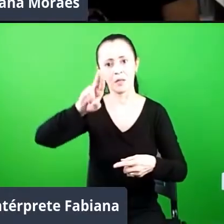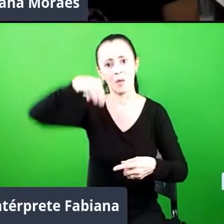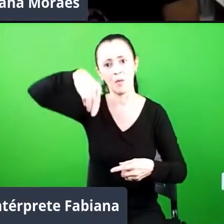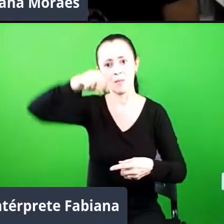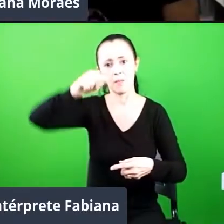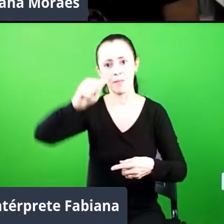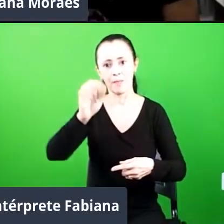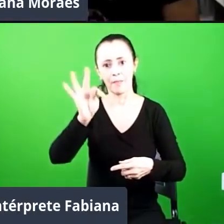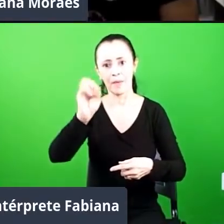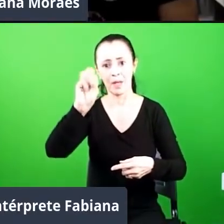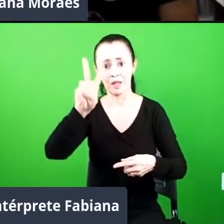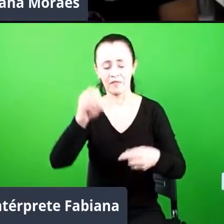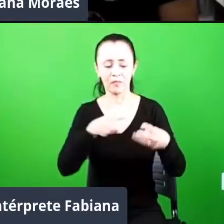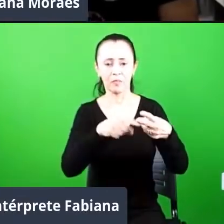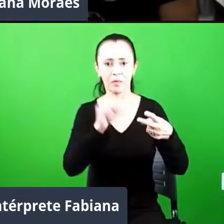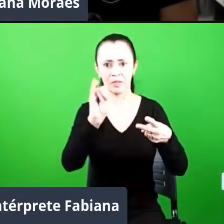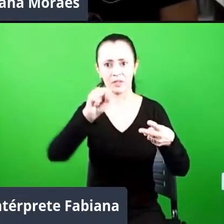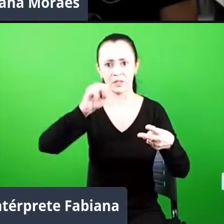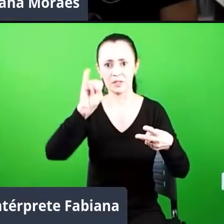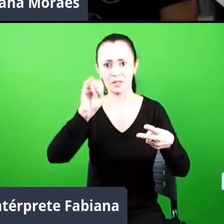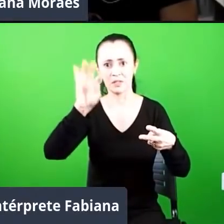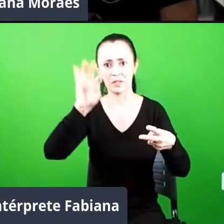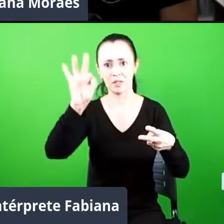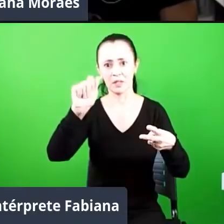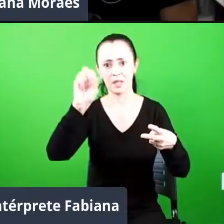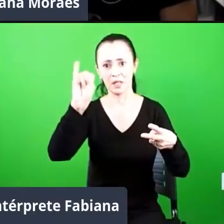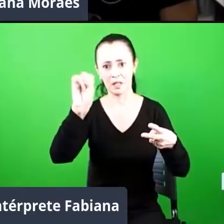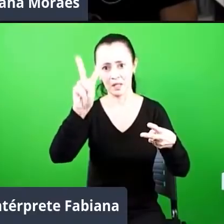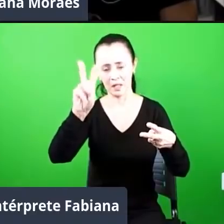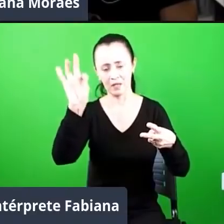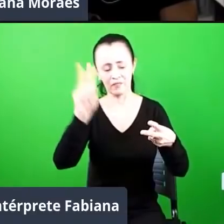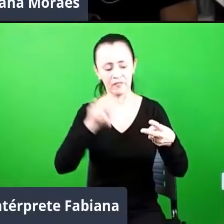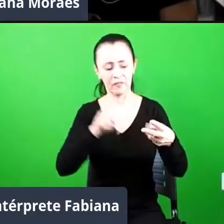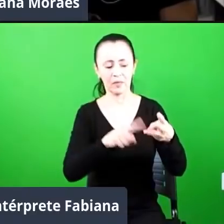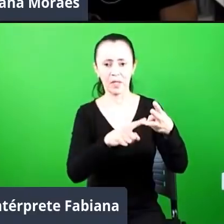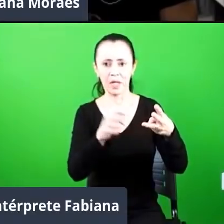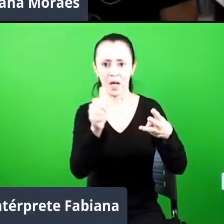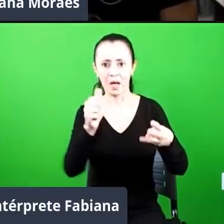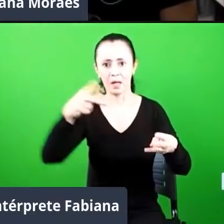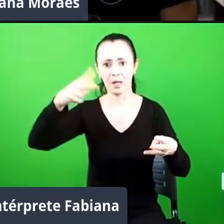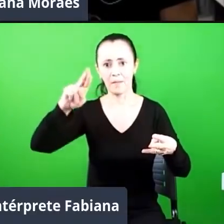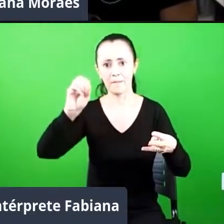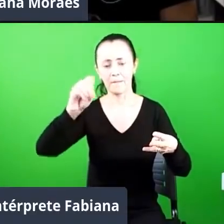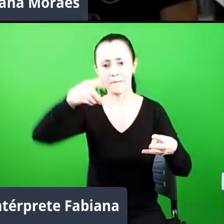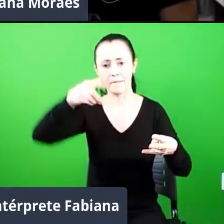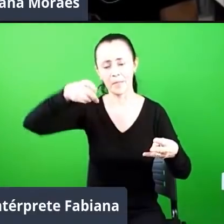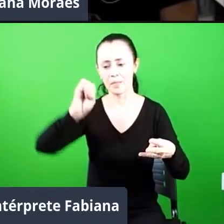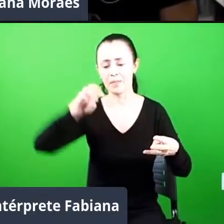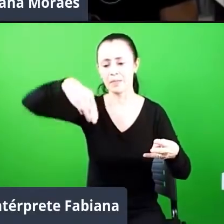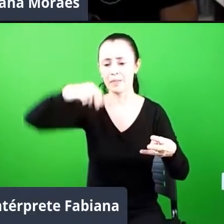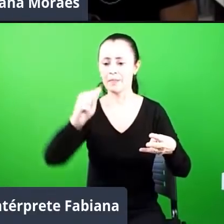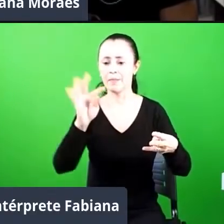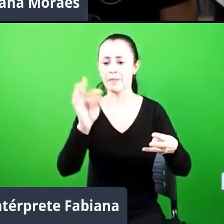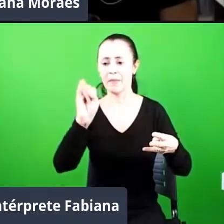modelo incitativo e um modelo aproximativo. O que seria isso? Né? Quando eu falo em modelo normativo,